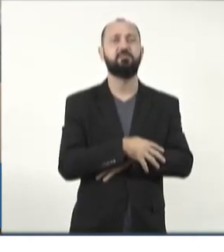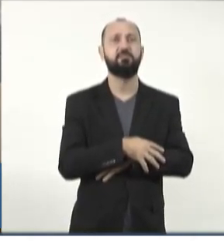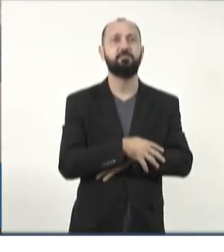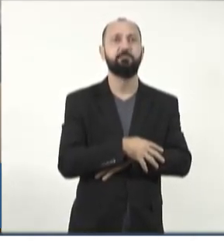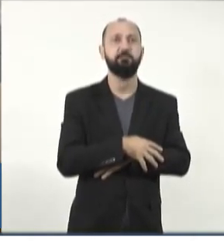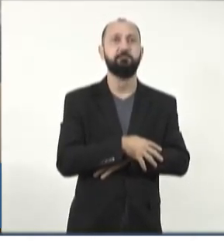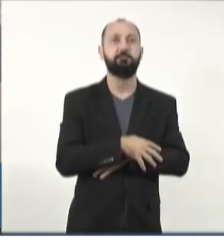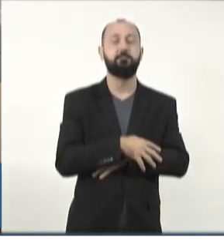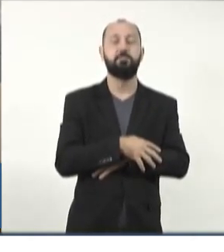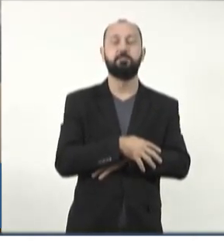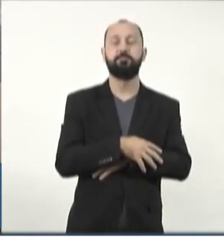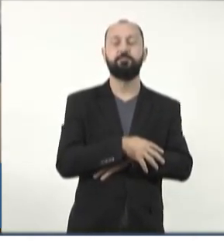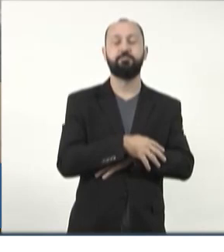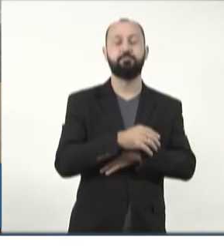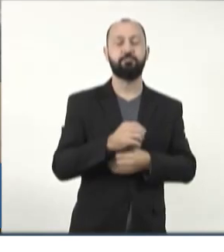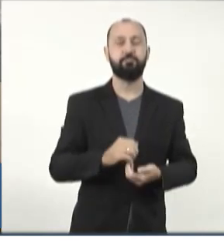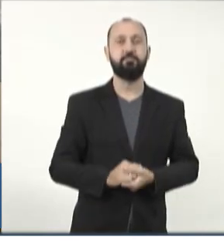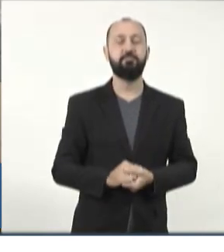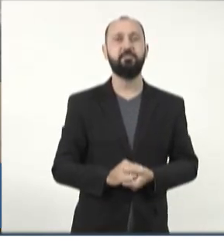É só focar.